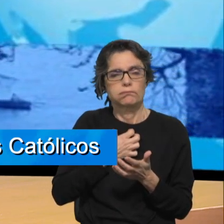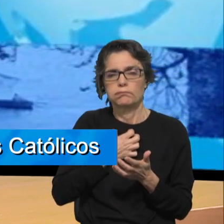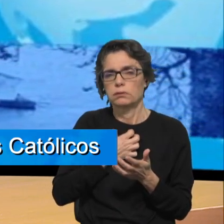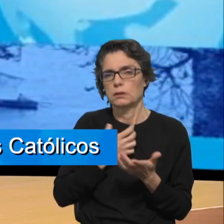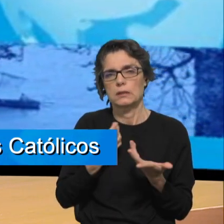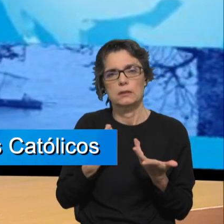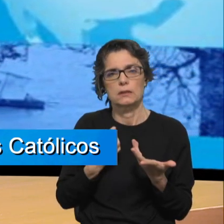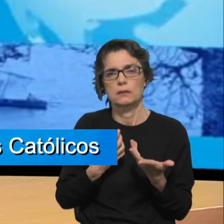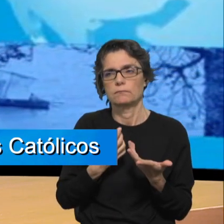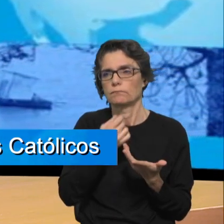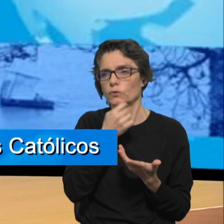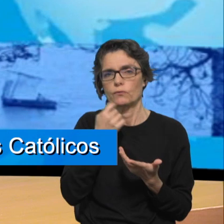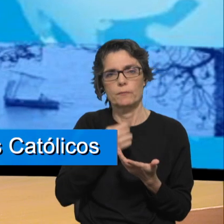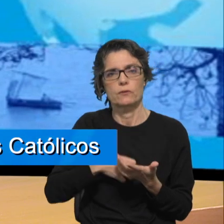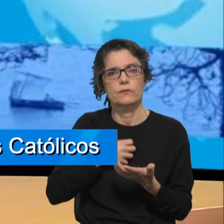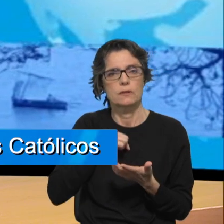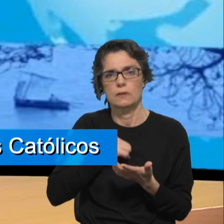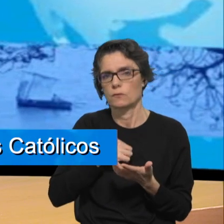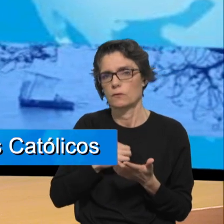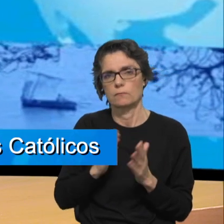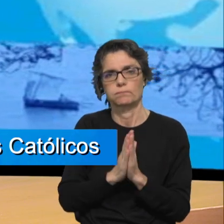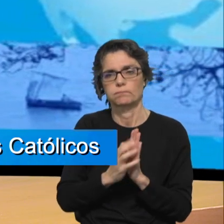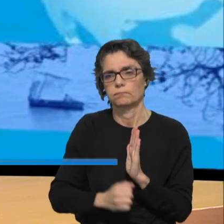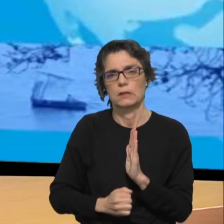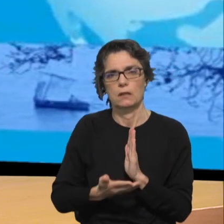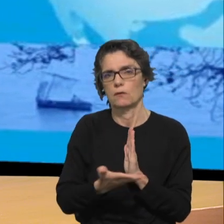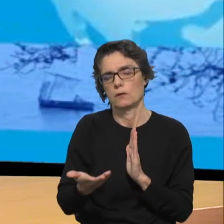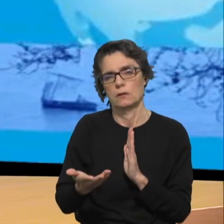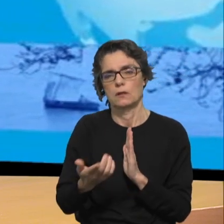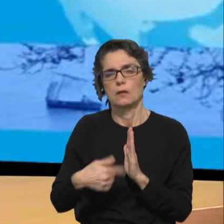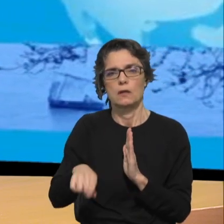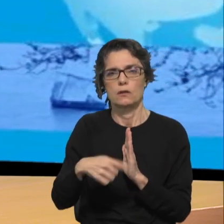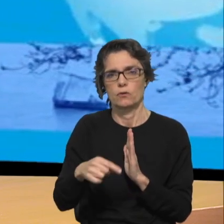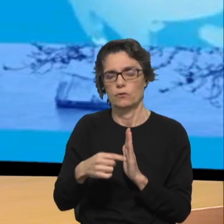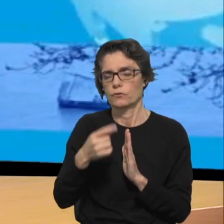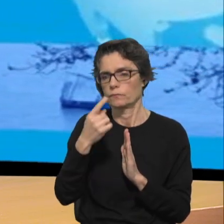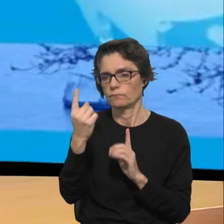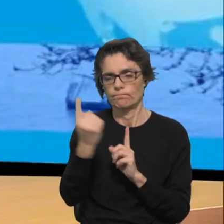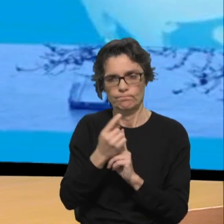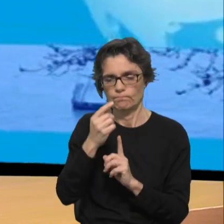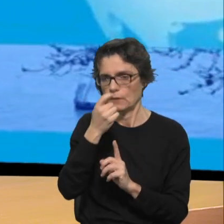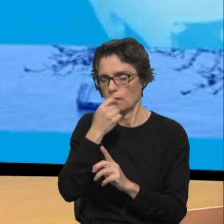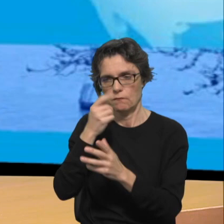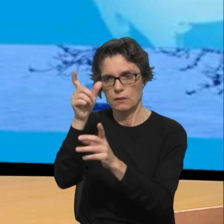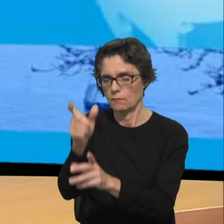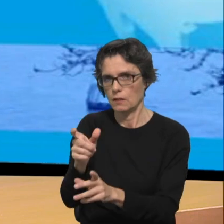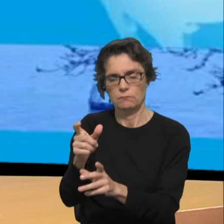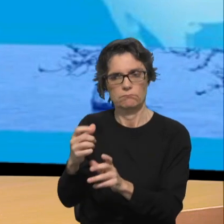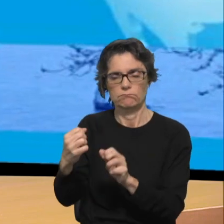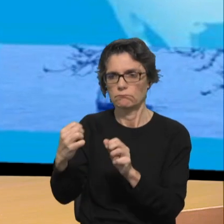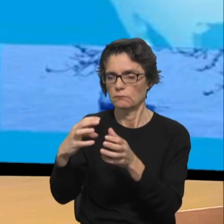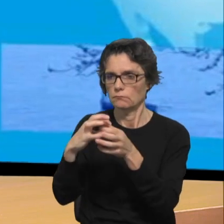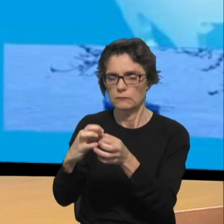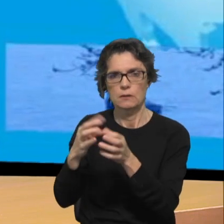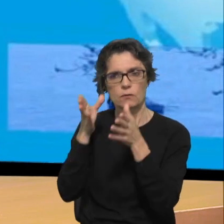seio da Igreja, compadecermos de forma verdadeira e compassiva com as vítimas dos abusos, e é centrando-nos nas